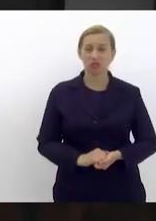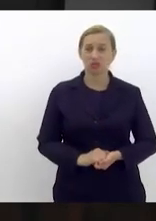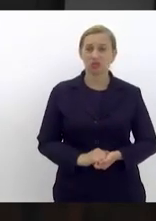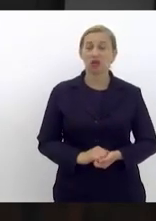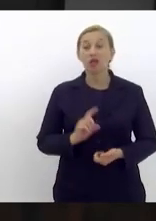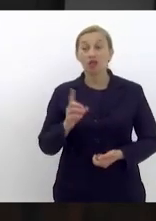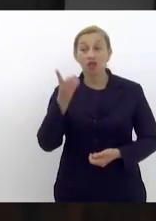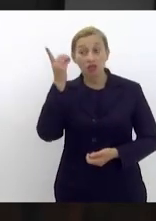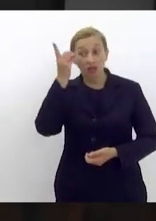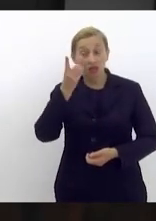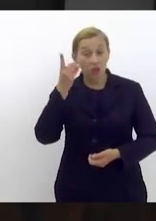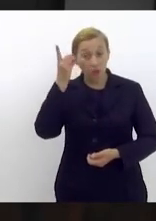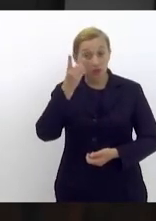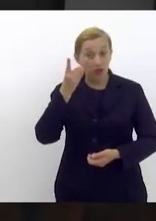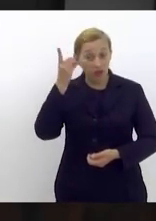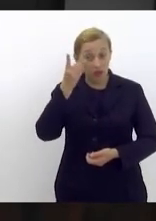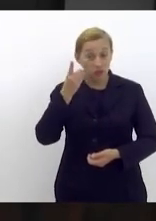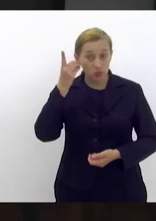Deputado